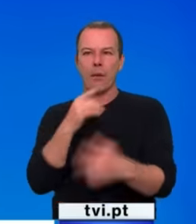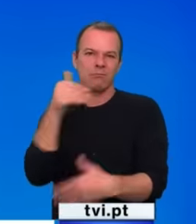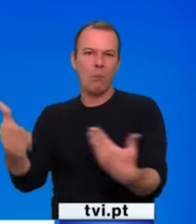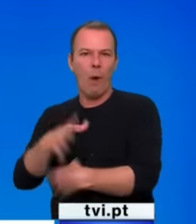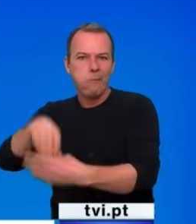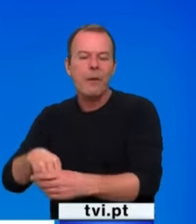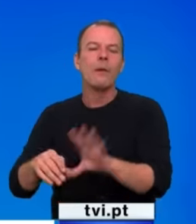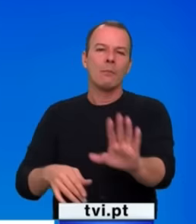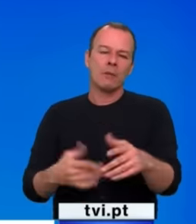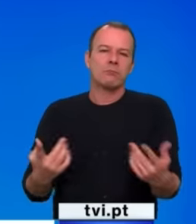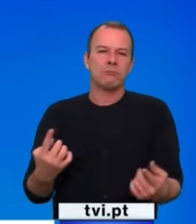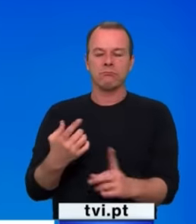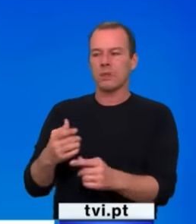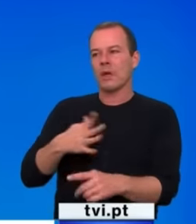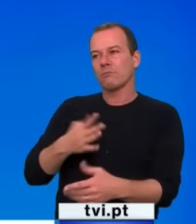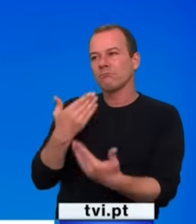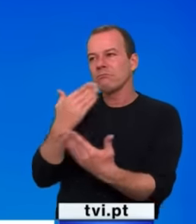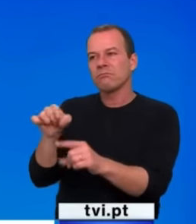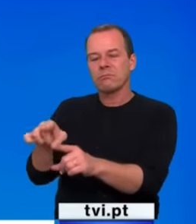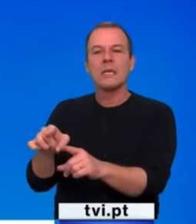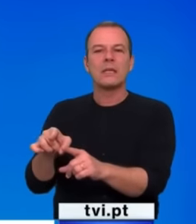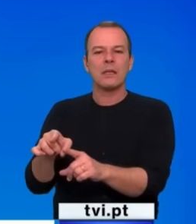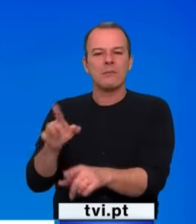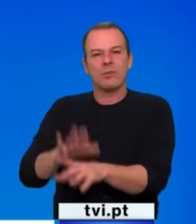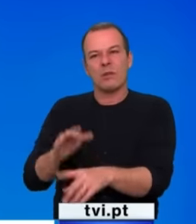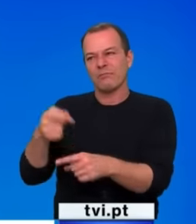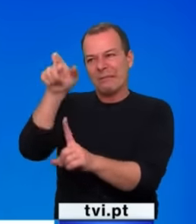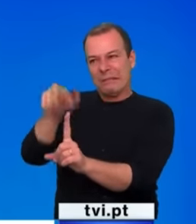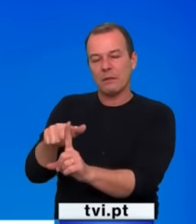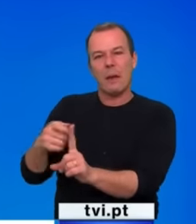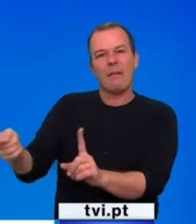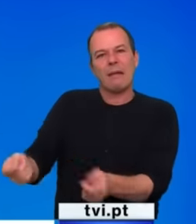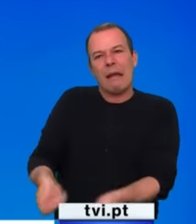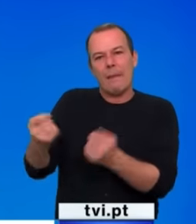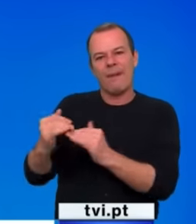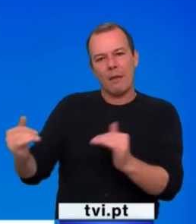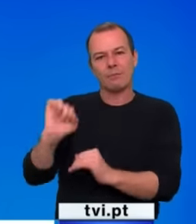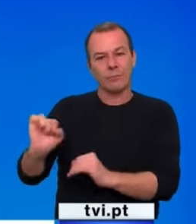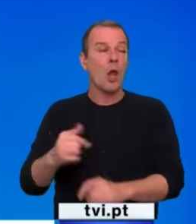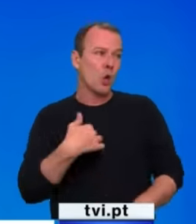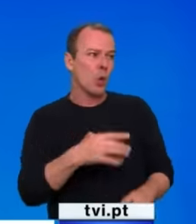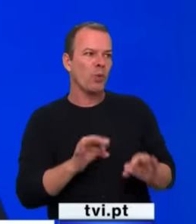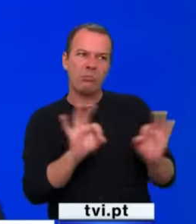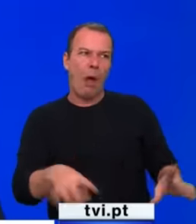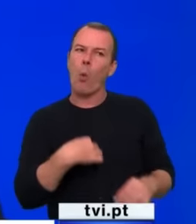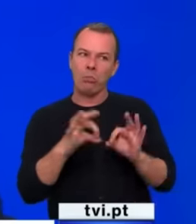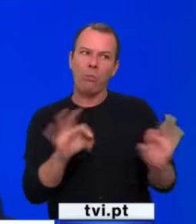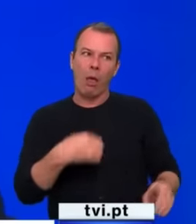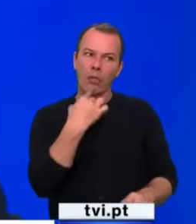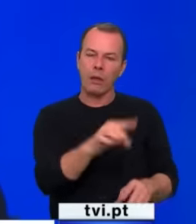mais, a alguém que está em plena campanha para as legislativas e, portanto, queria lhe dar esta palavra. Eu sublinho as palavras do Pedro Nuno